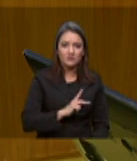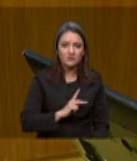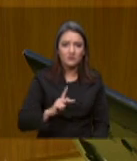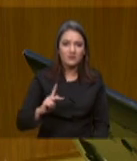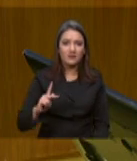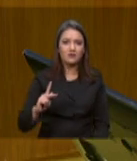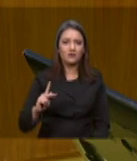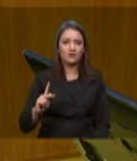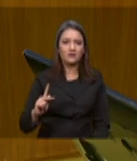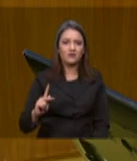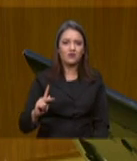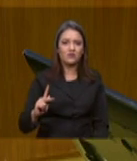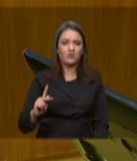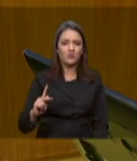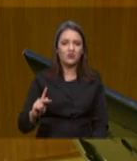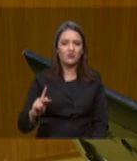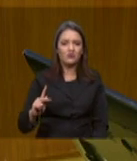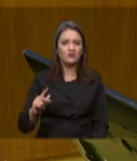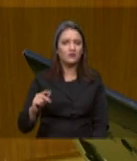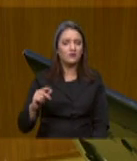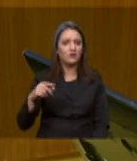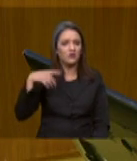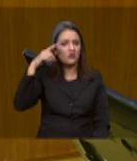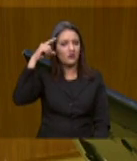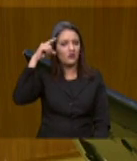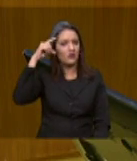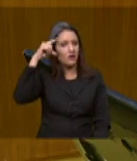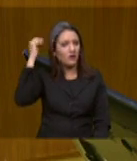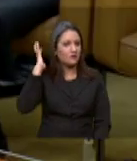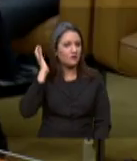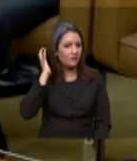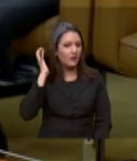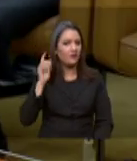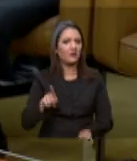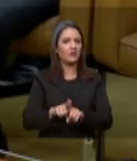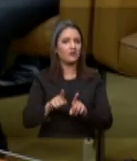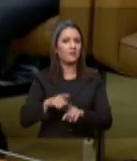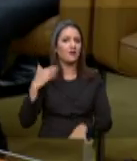Lúcia, até pelas próprias falas